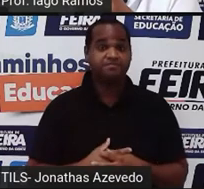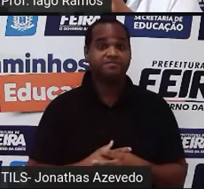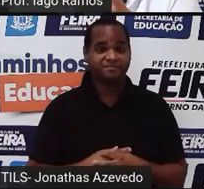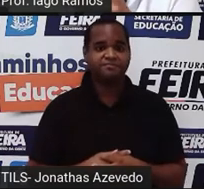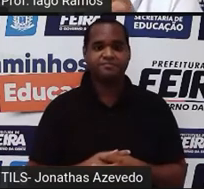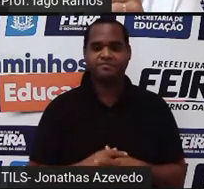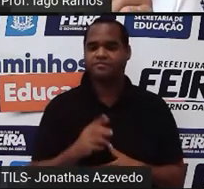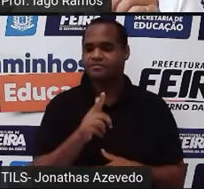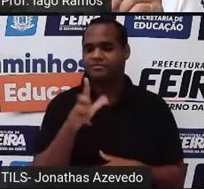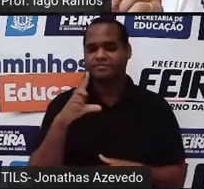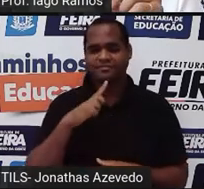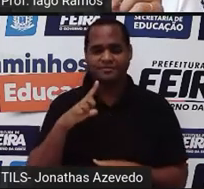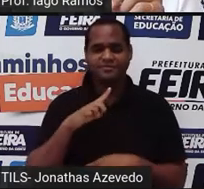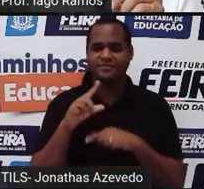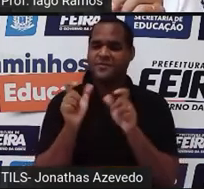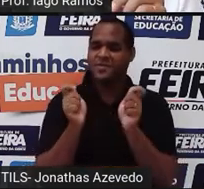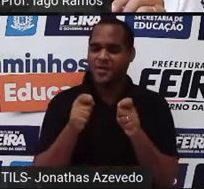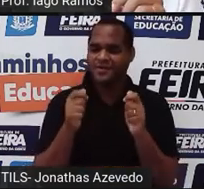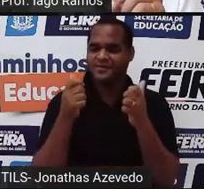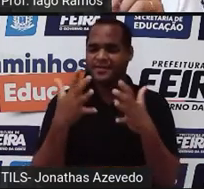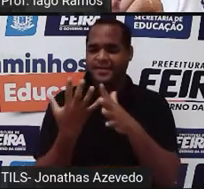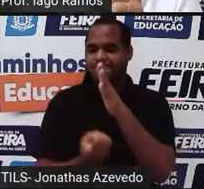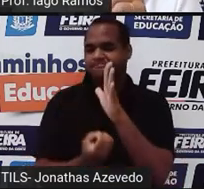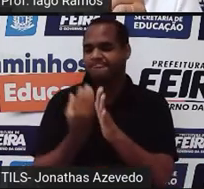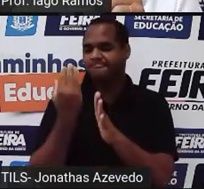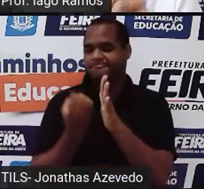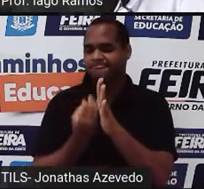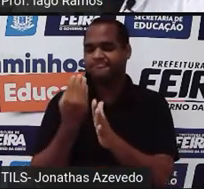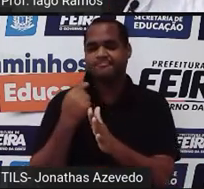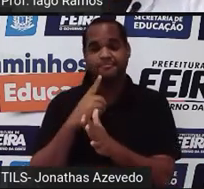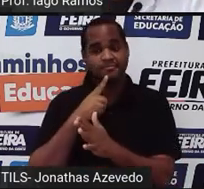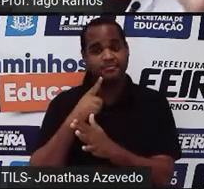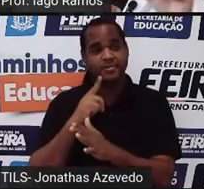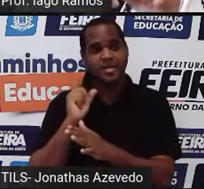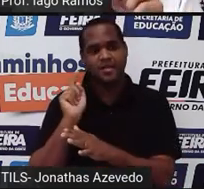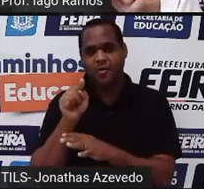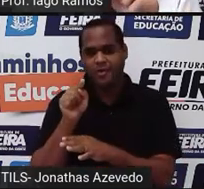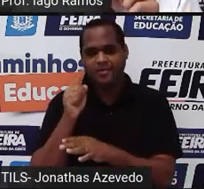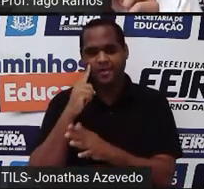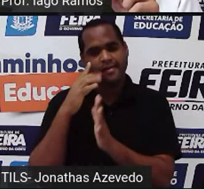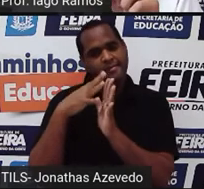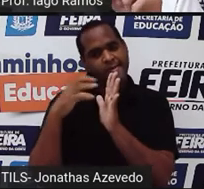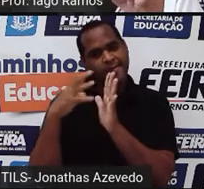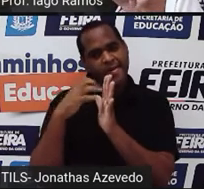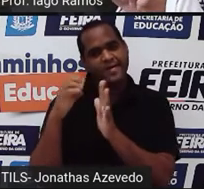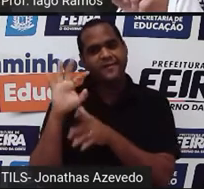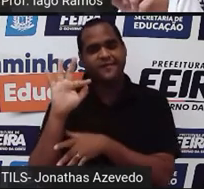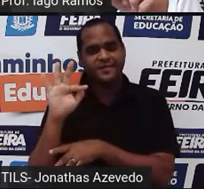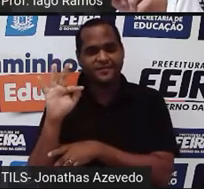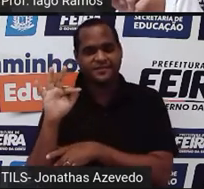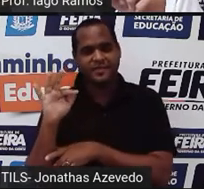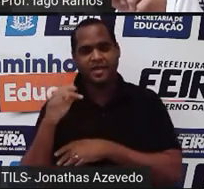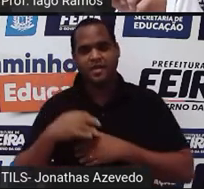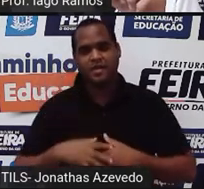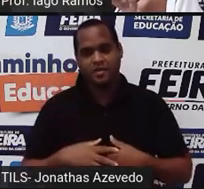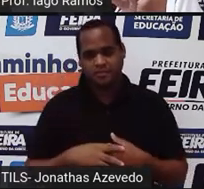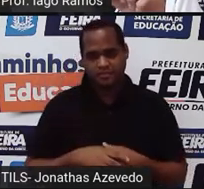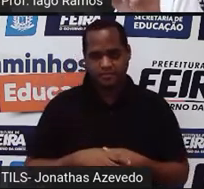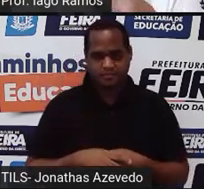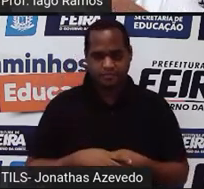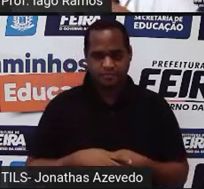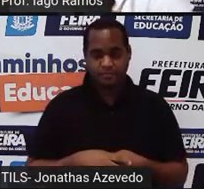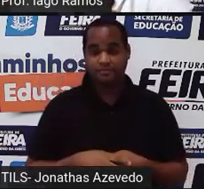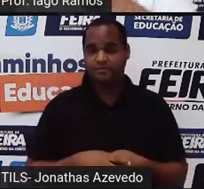lado vai aparecer um ponto que reflete esse ponto F. E